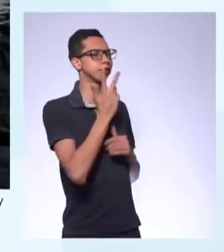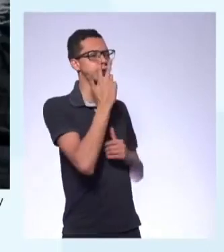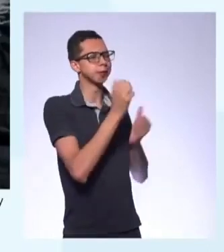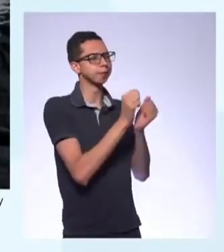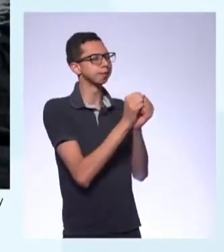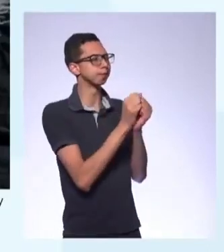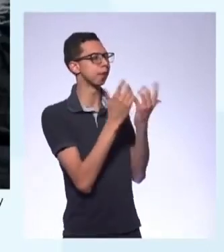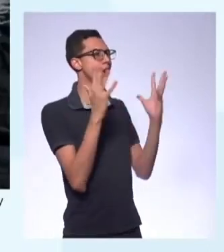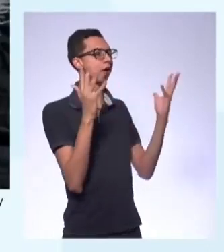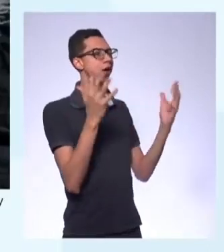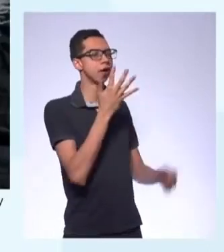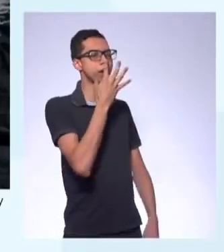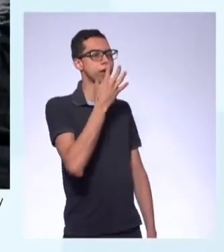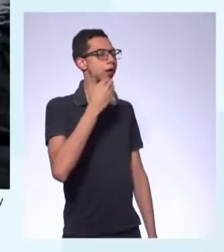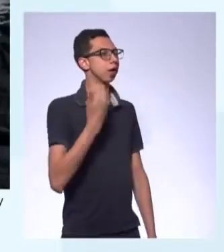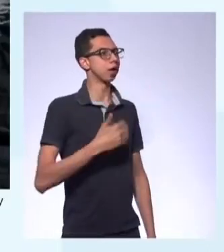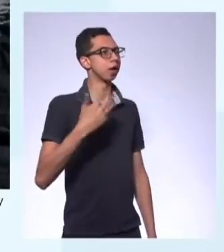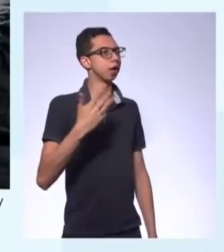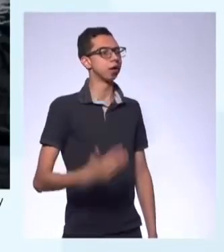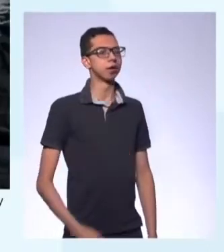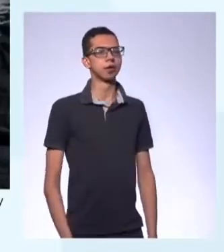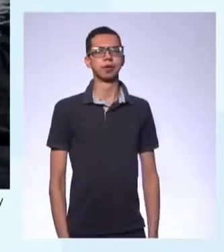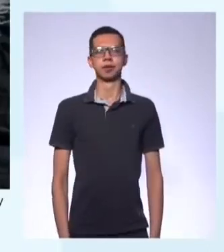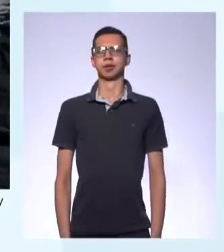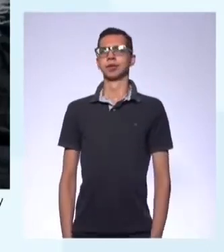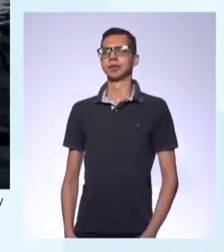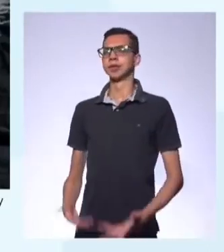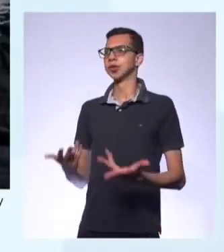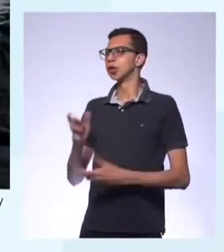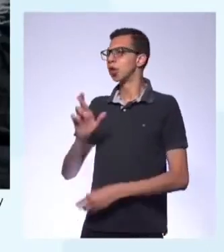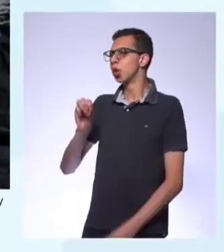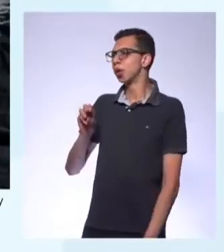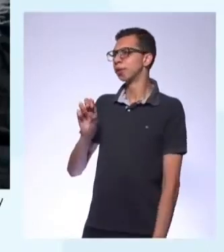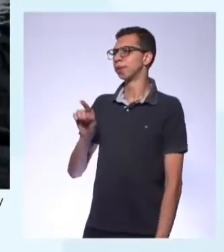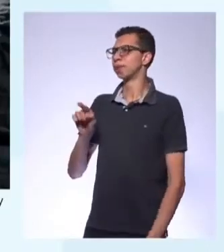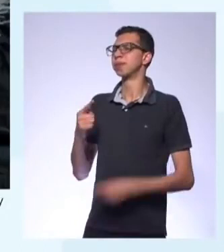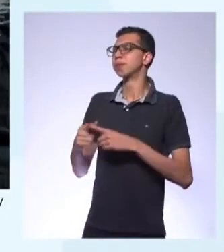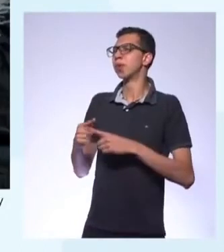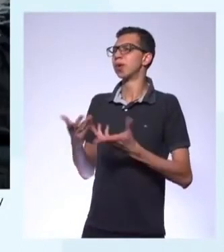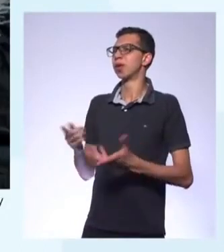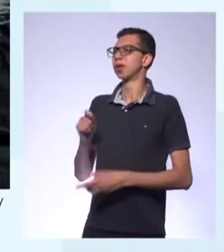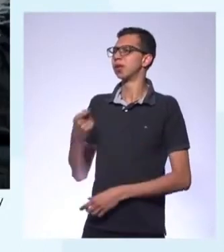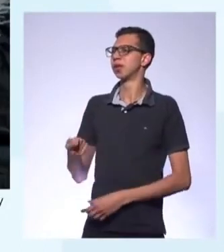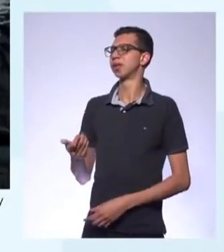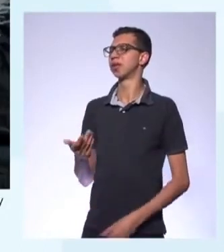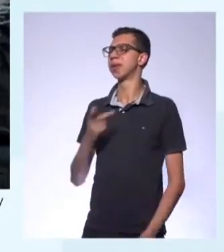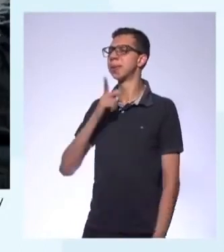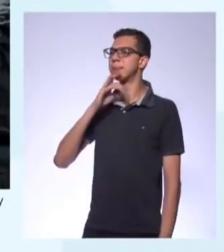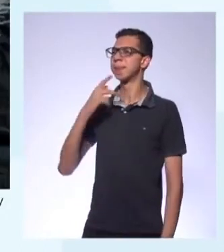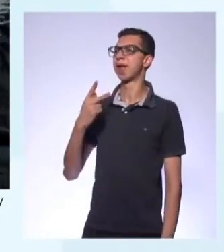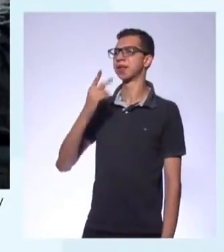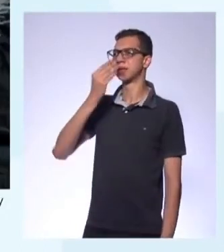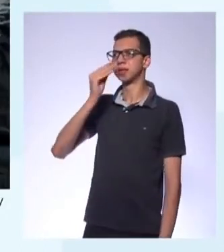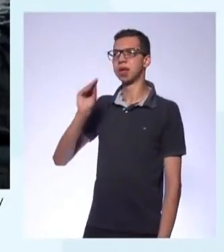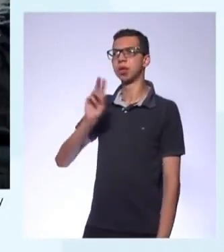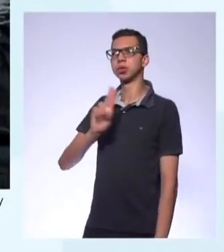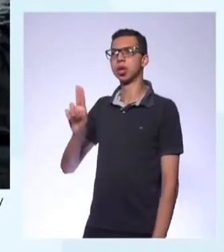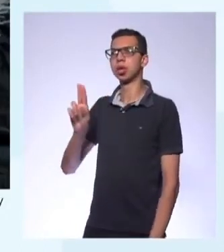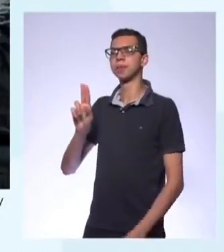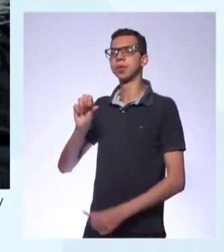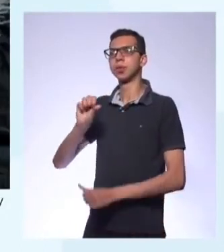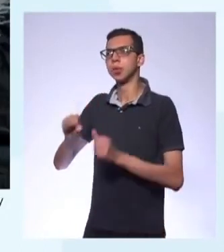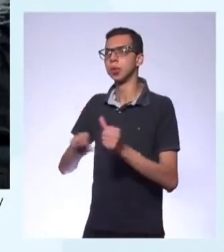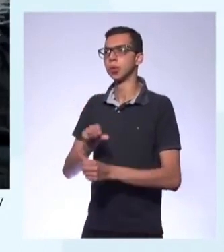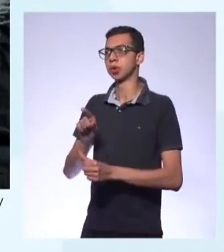Romeu, Romeu, por que você, Romeu? Negue seu pai, renuncie a seu nome, ou, se não